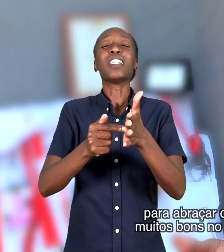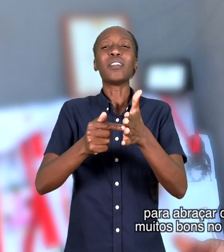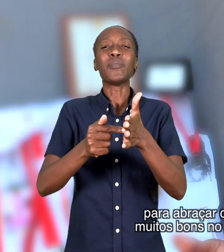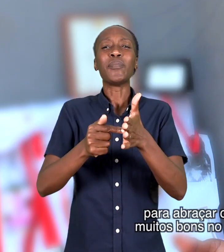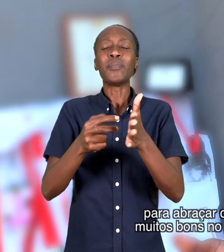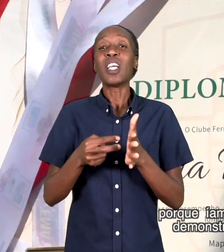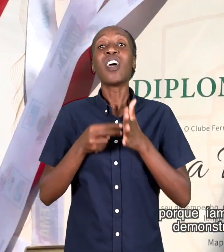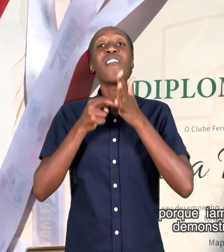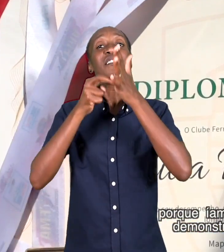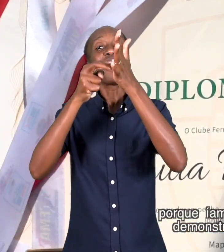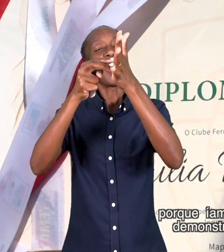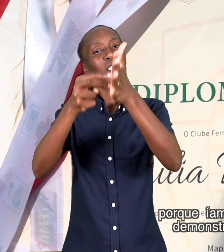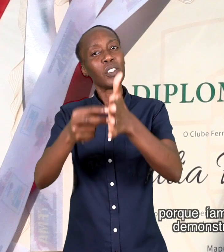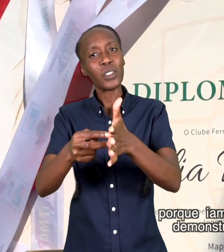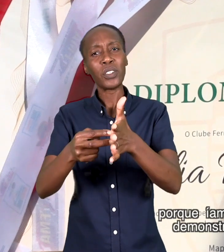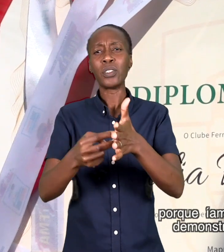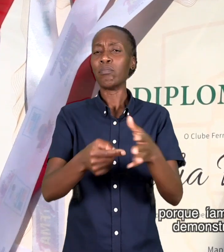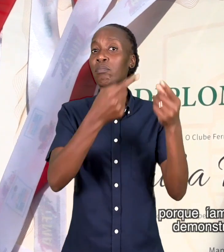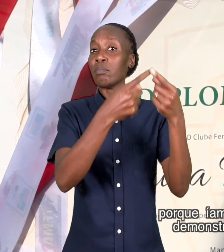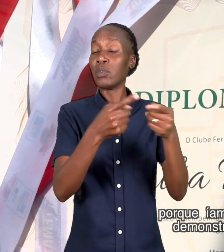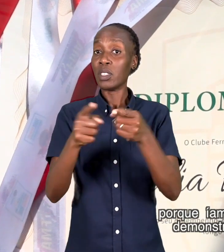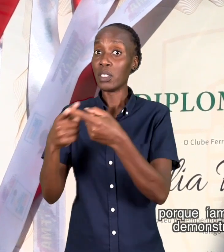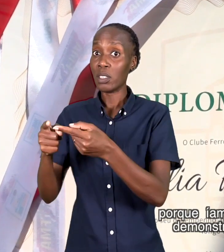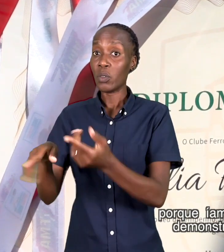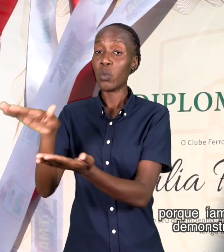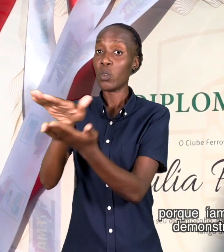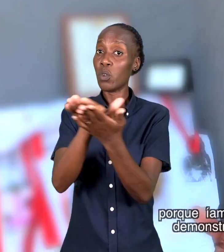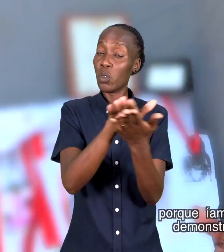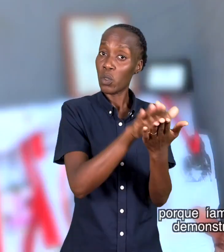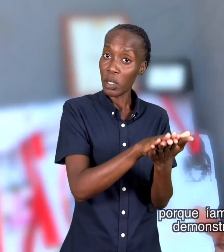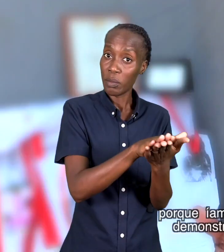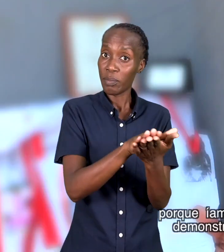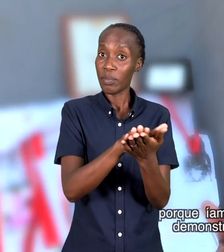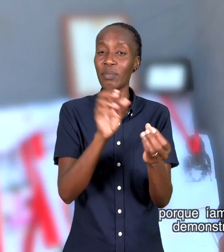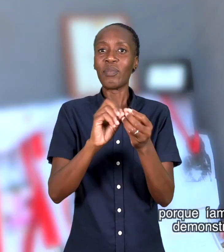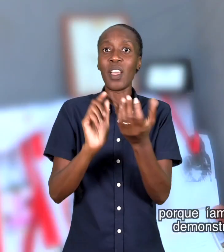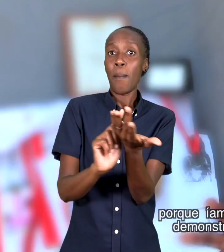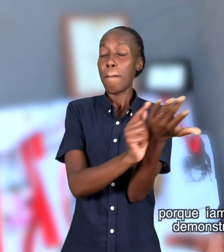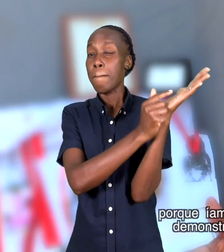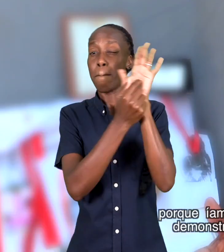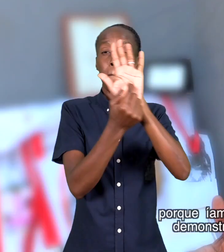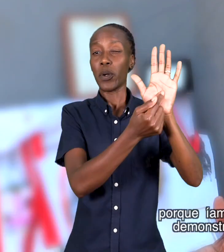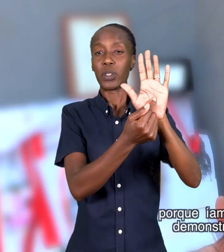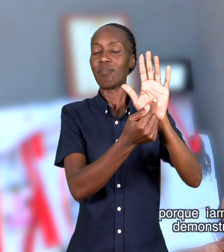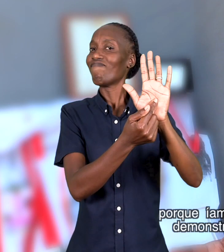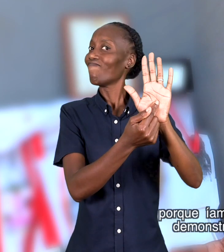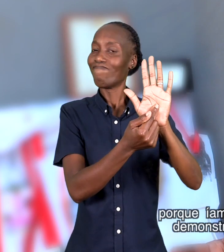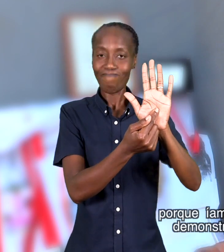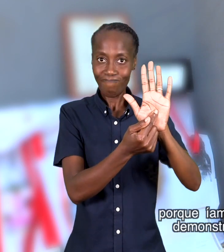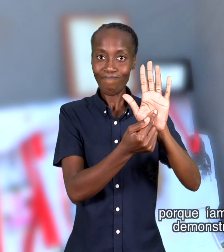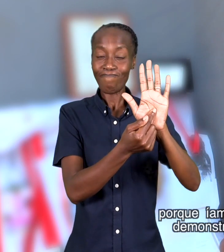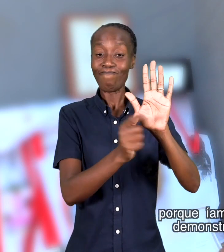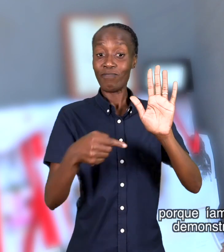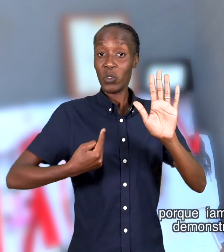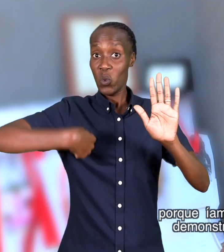para as fronteiras. Íamos lá fazer, não é exibição, mas